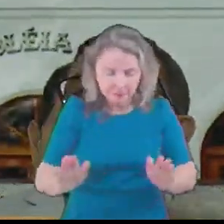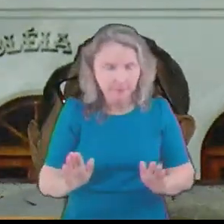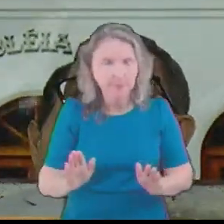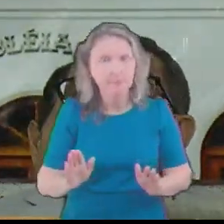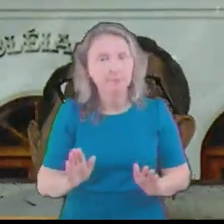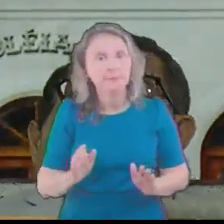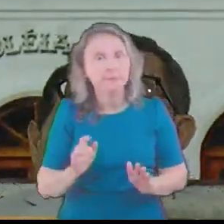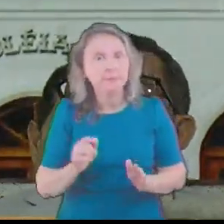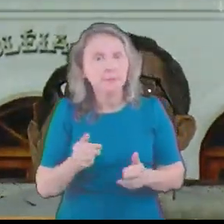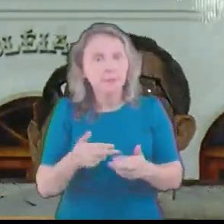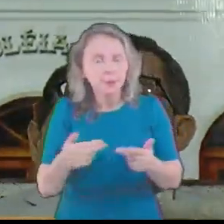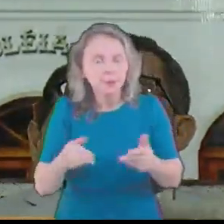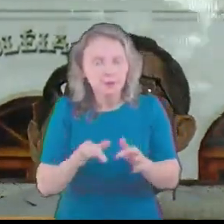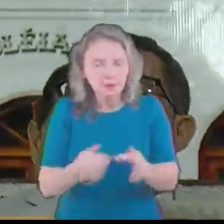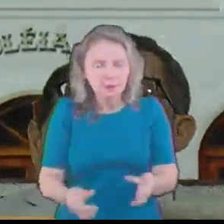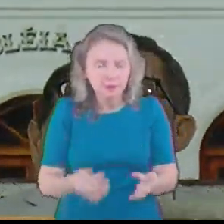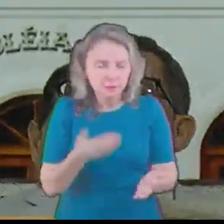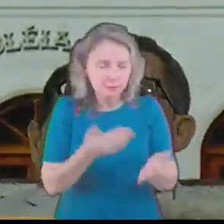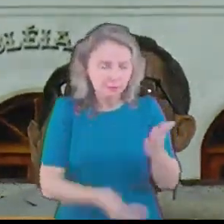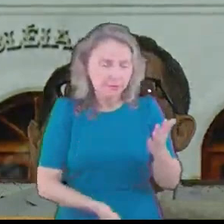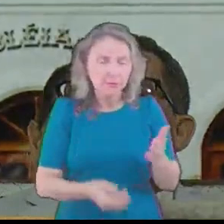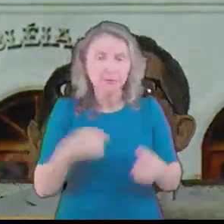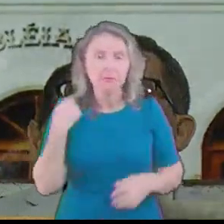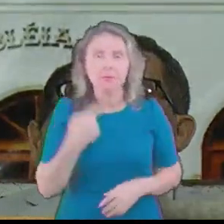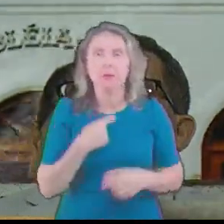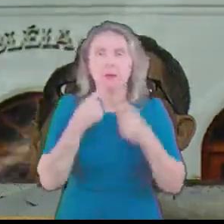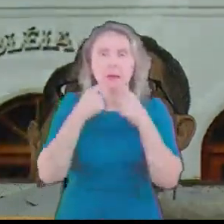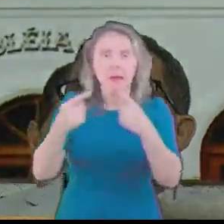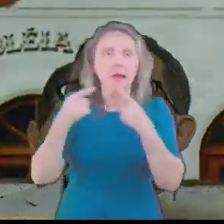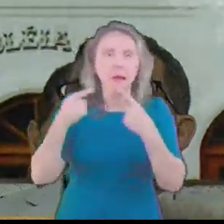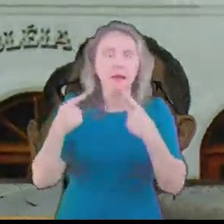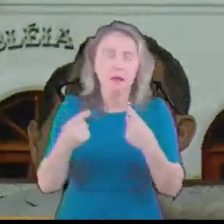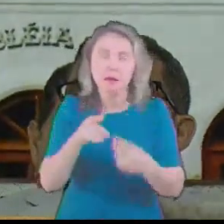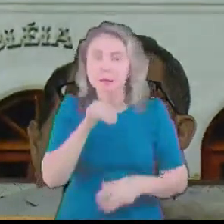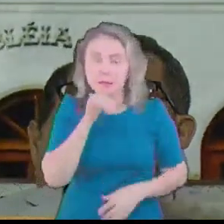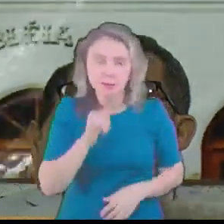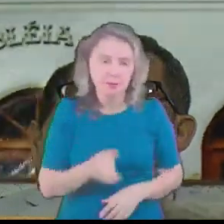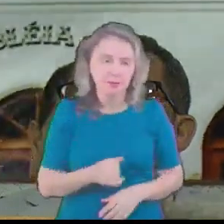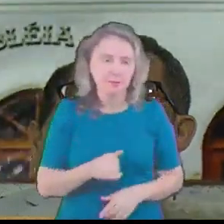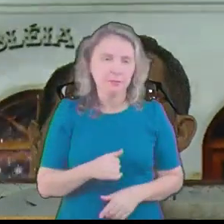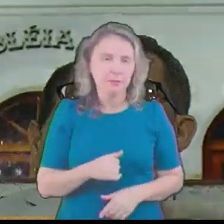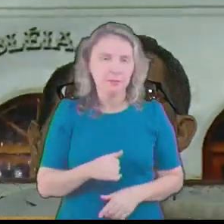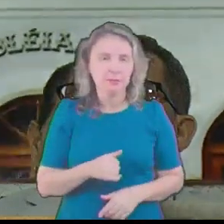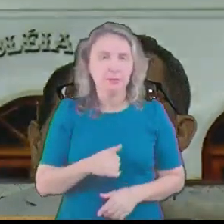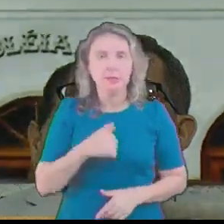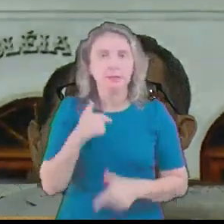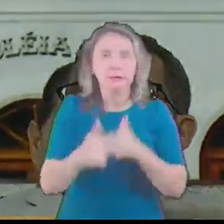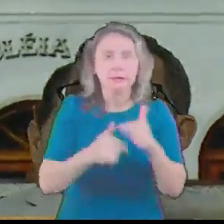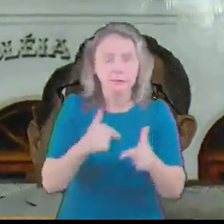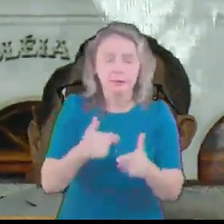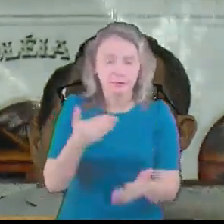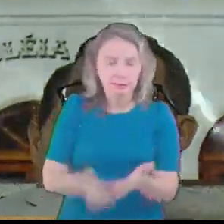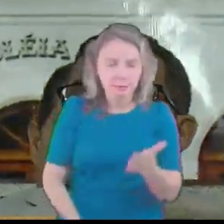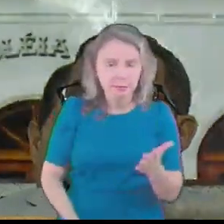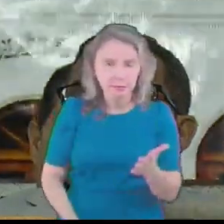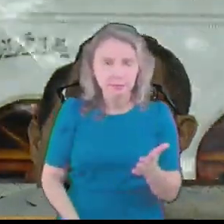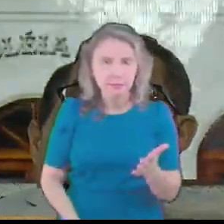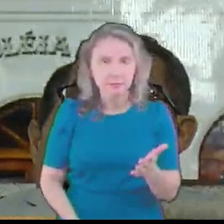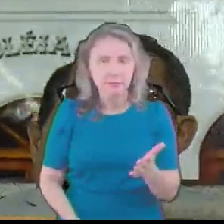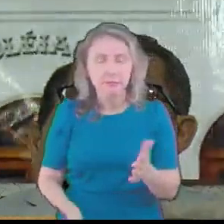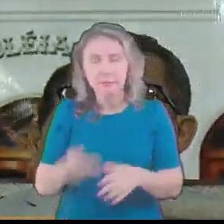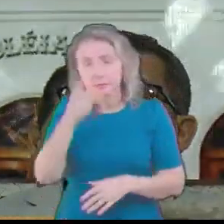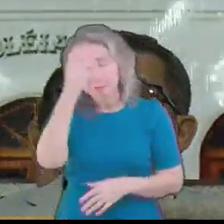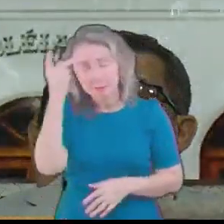coisa simples, a gente fica murmurando às vezes. Perdeu o emprego, acabou o mundo, não acabou nada. Perdeu alguém da família, acabou o mundo, não acabou